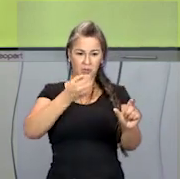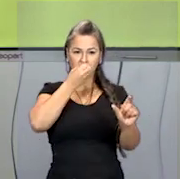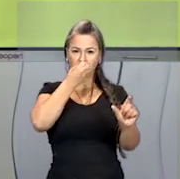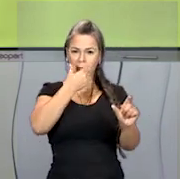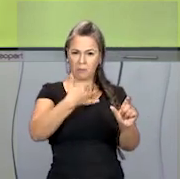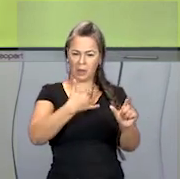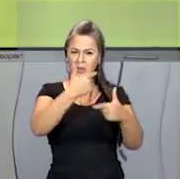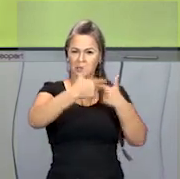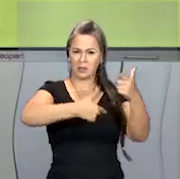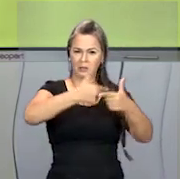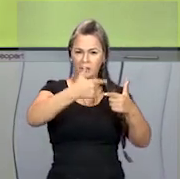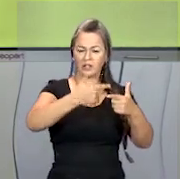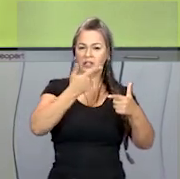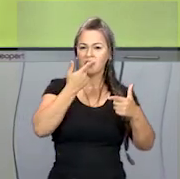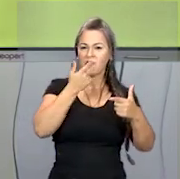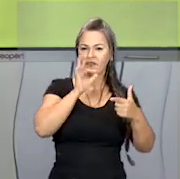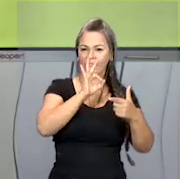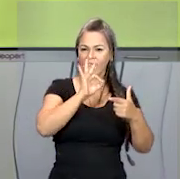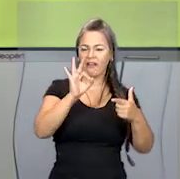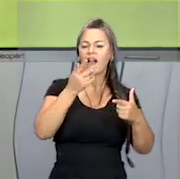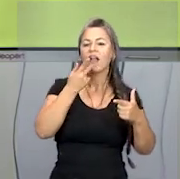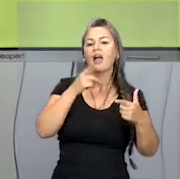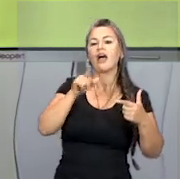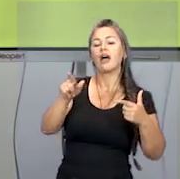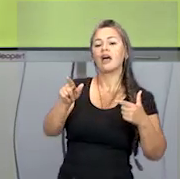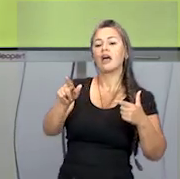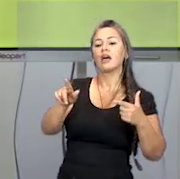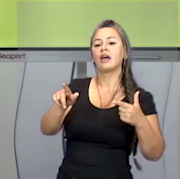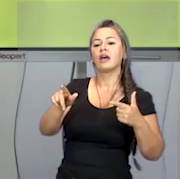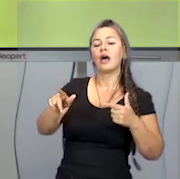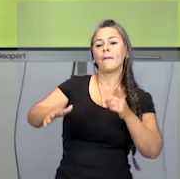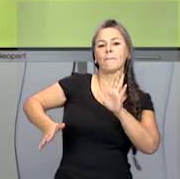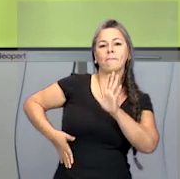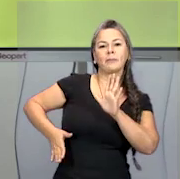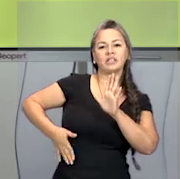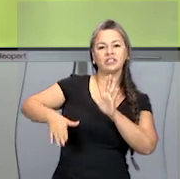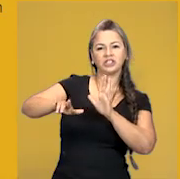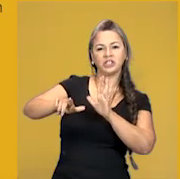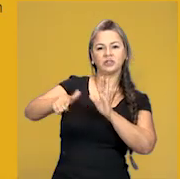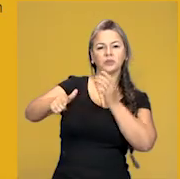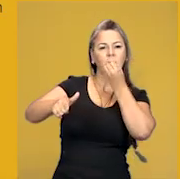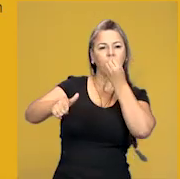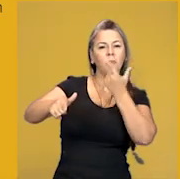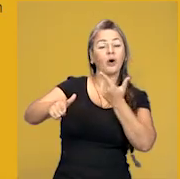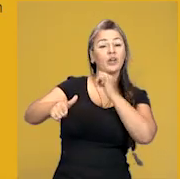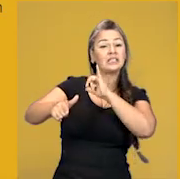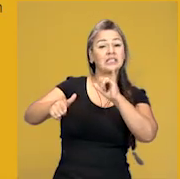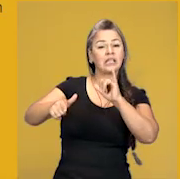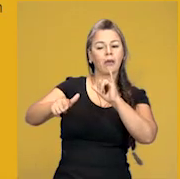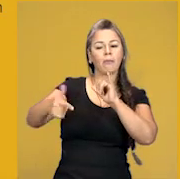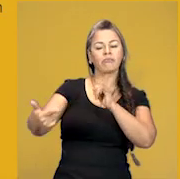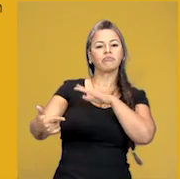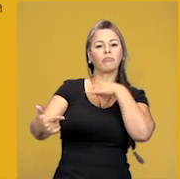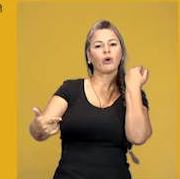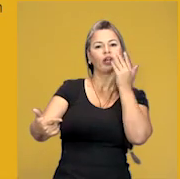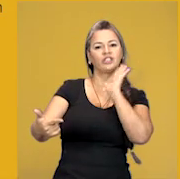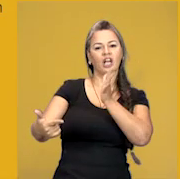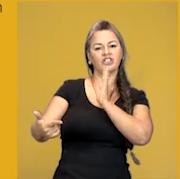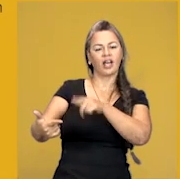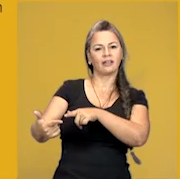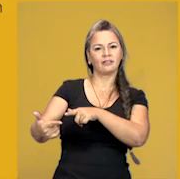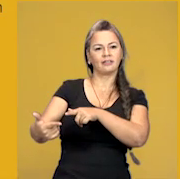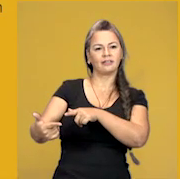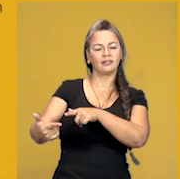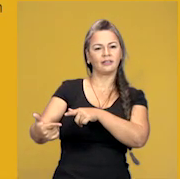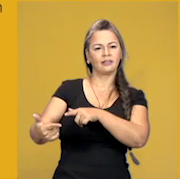bandido bom é bandido morto. Então a gente tem que pensar nas características desse cidadão de bem, porque as características físicas